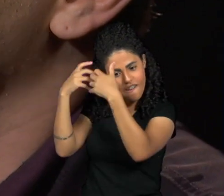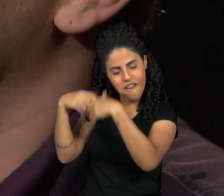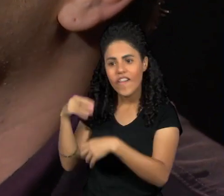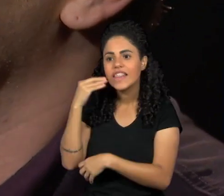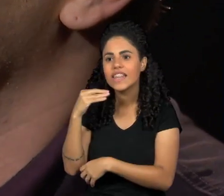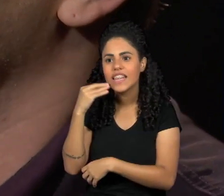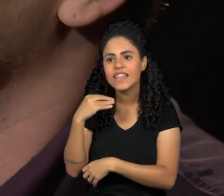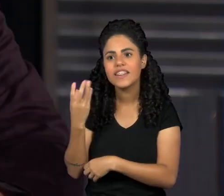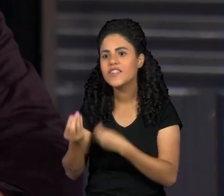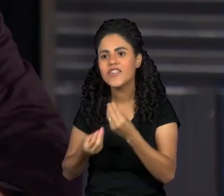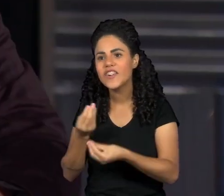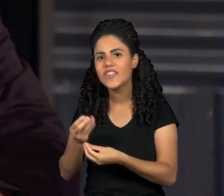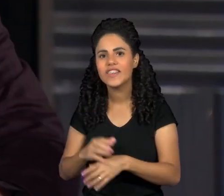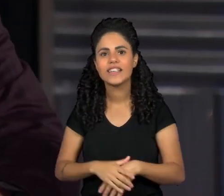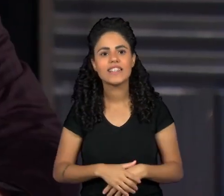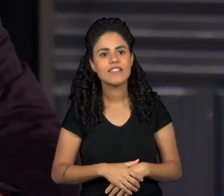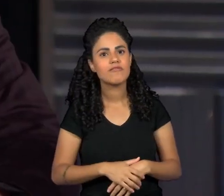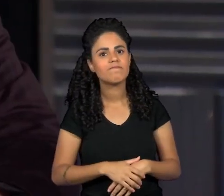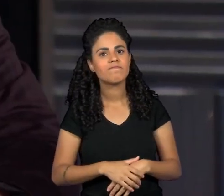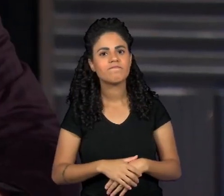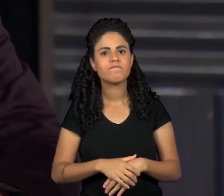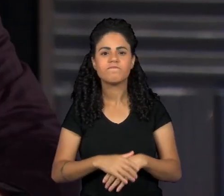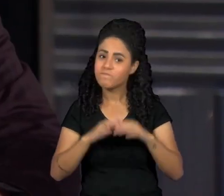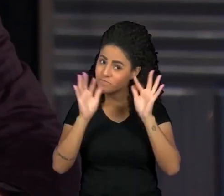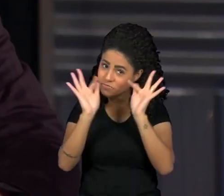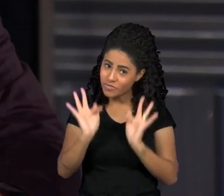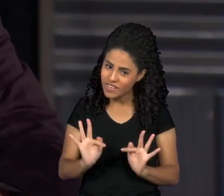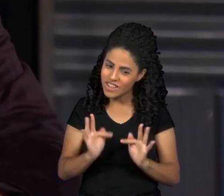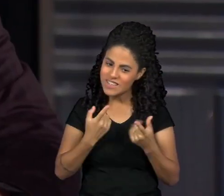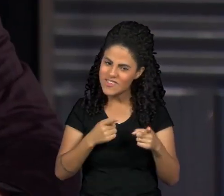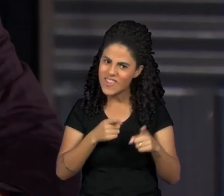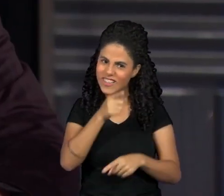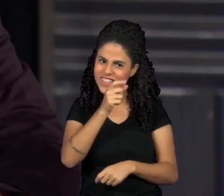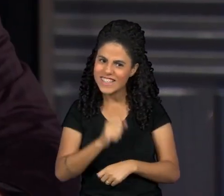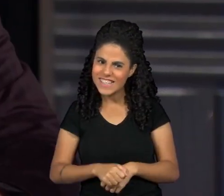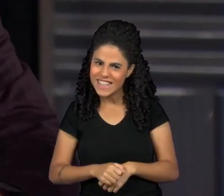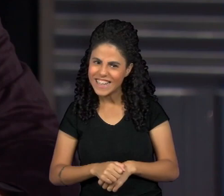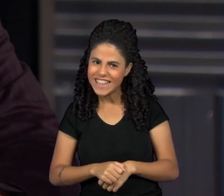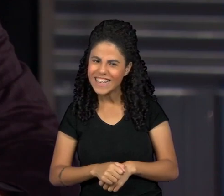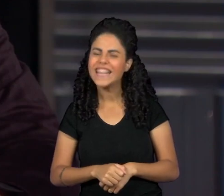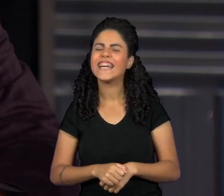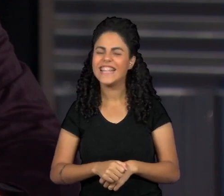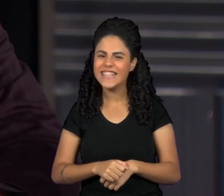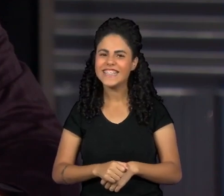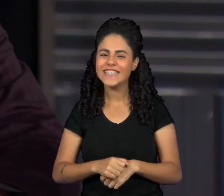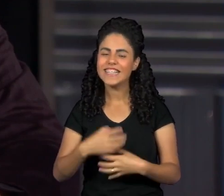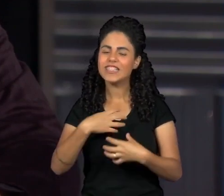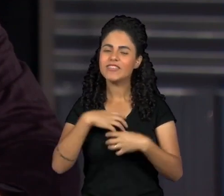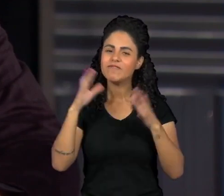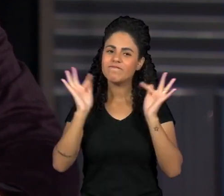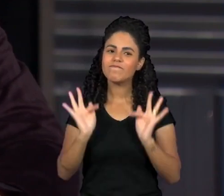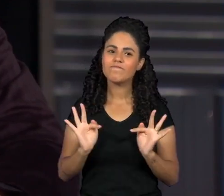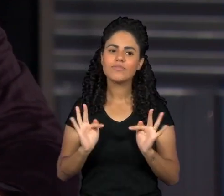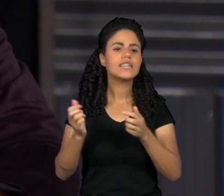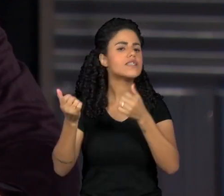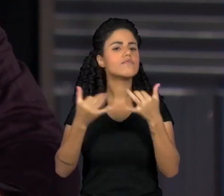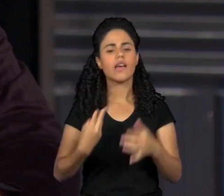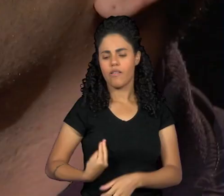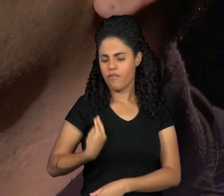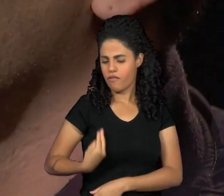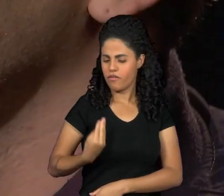depois. Eu fico muito feliz de ter provocado isso. Então, Itamar Vieira Júnior, me diga então, o que é a